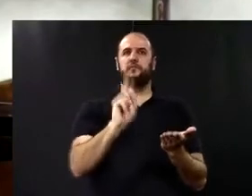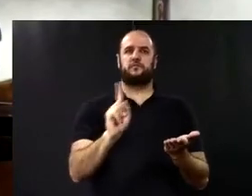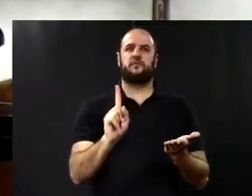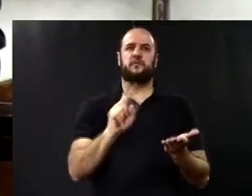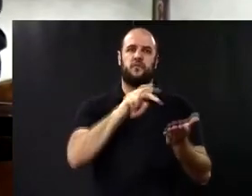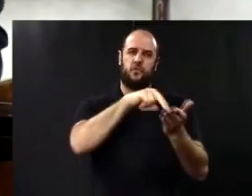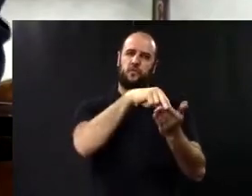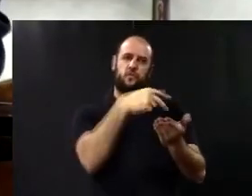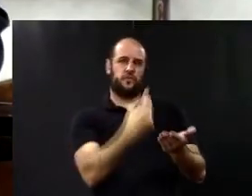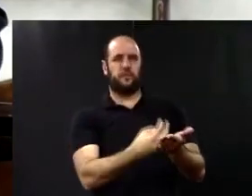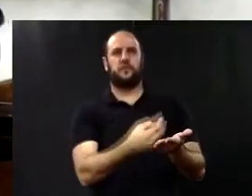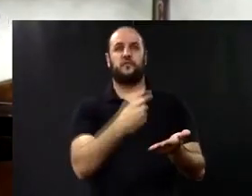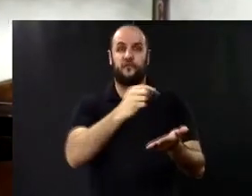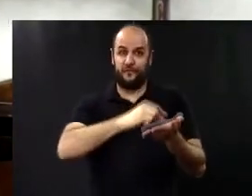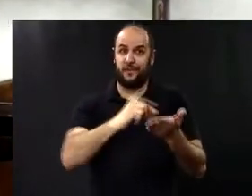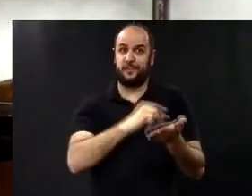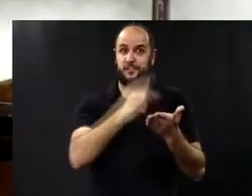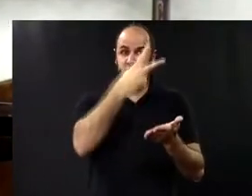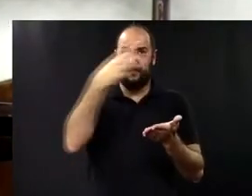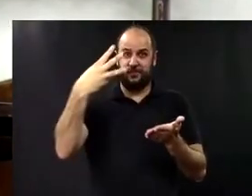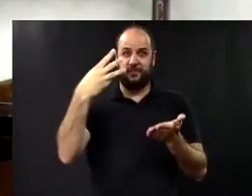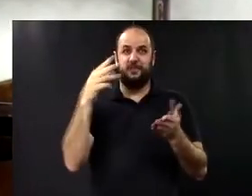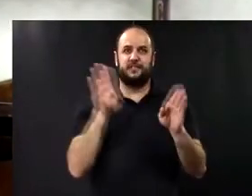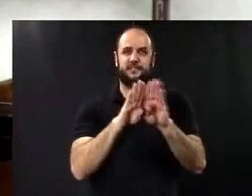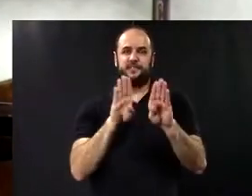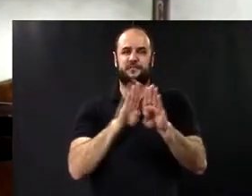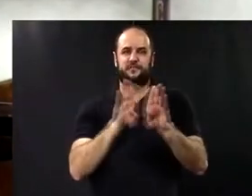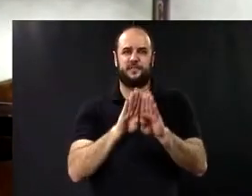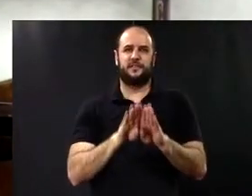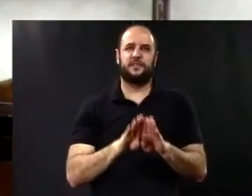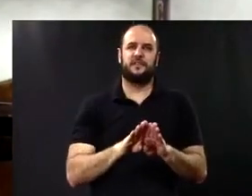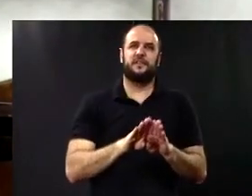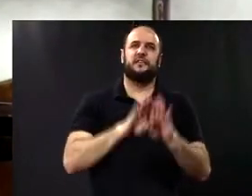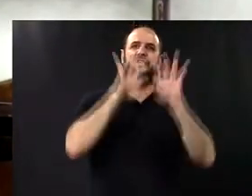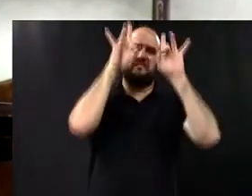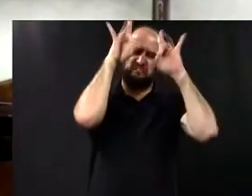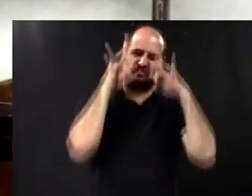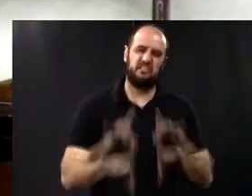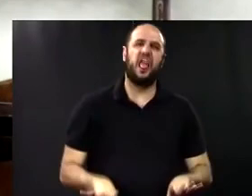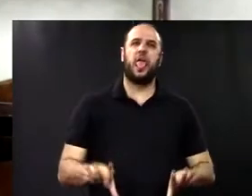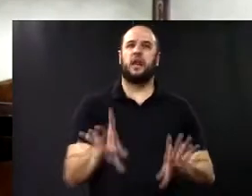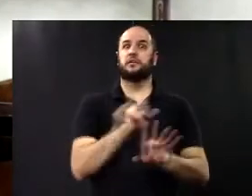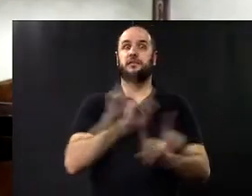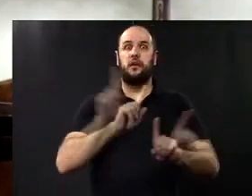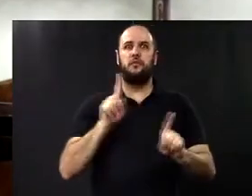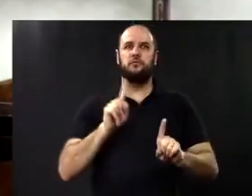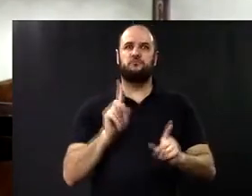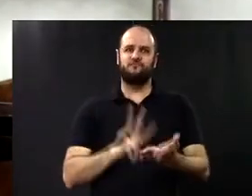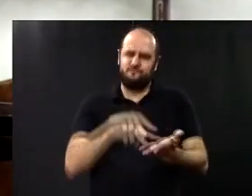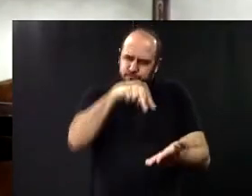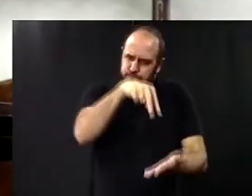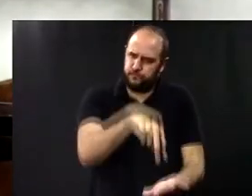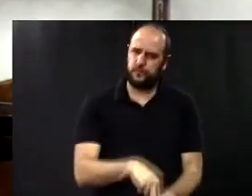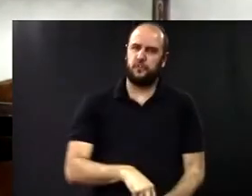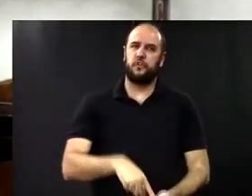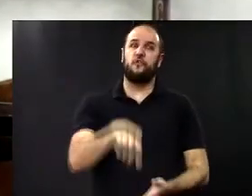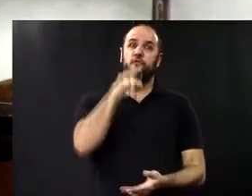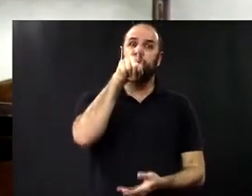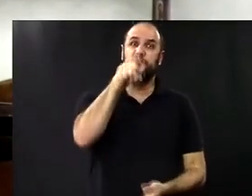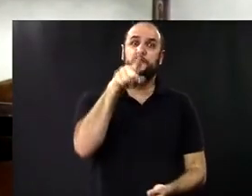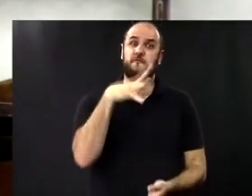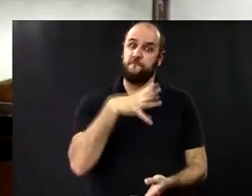é o mesmo do versículo 3, desmaiando, que significa desistir. Ou seja, você, filho